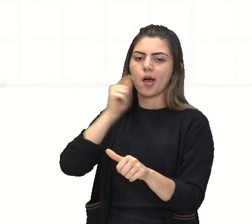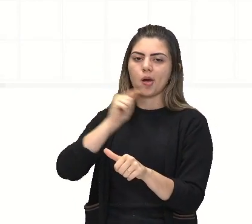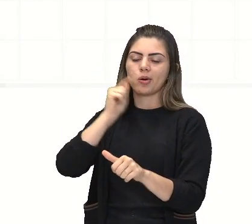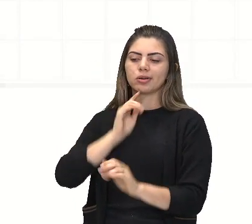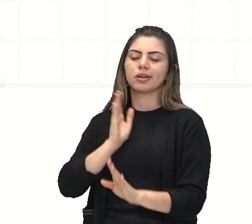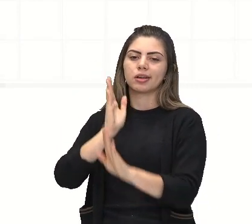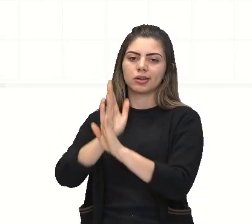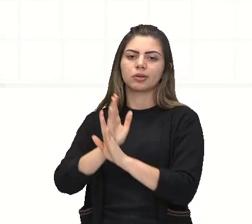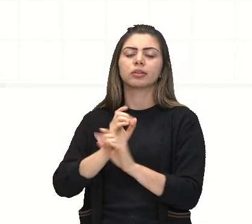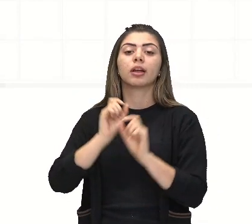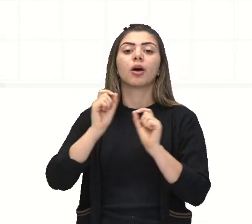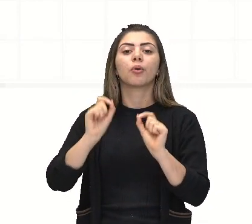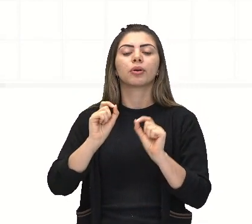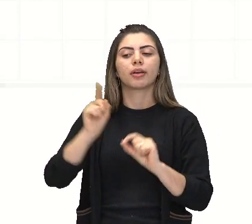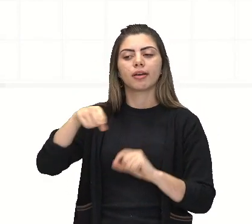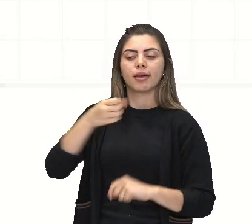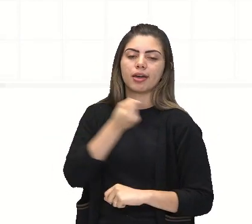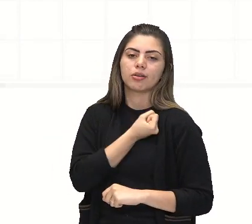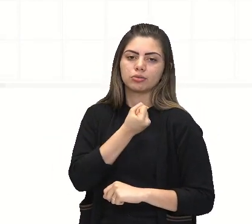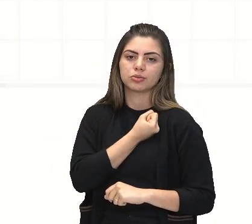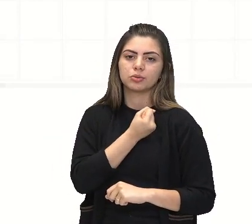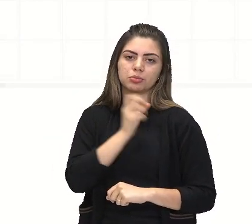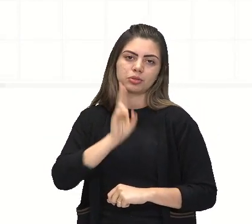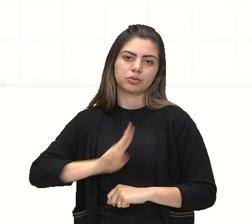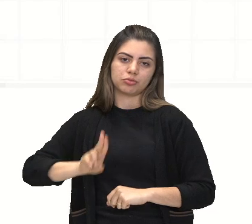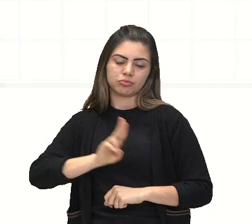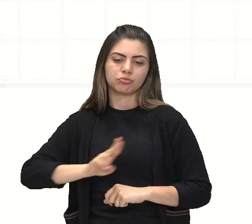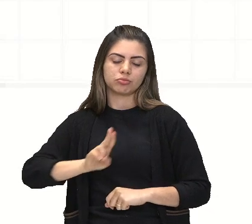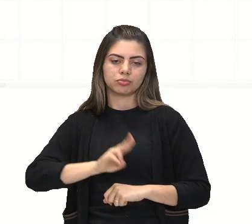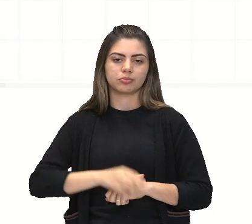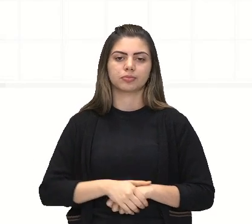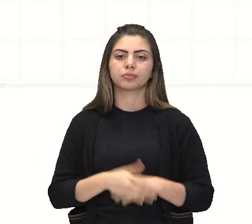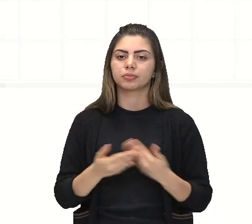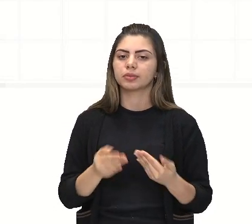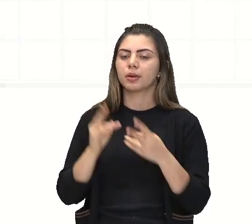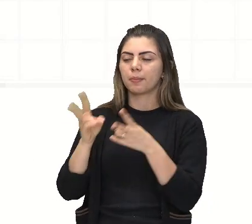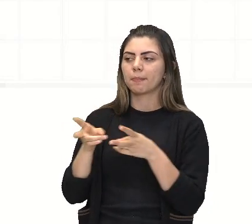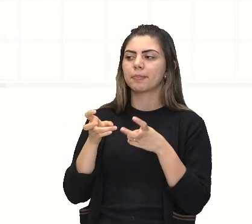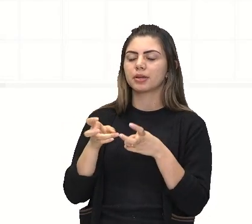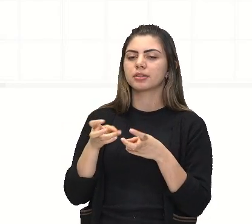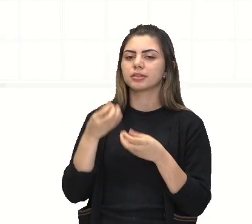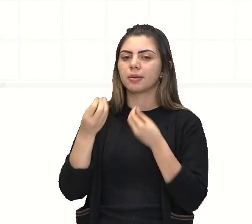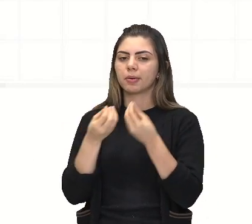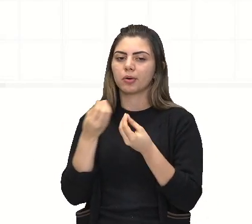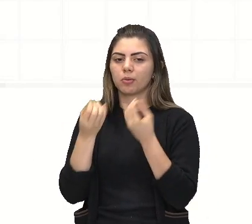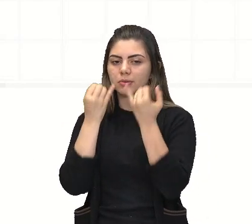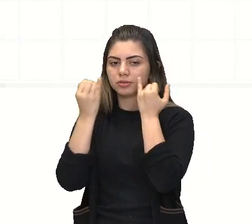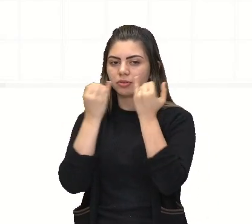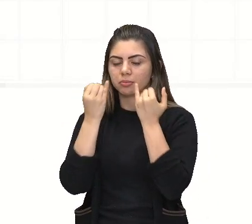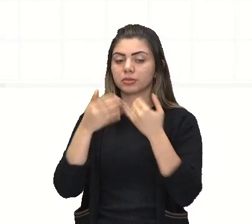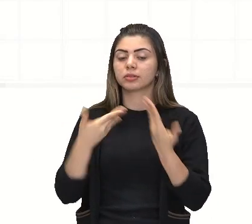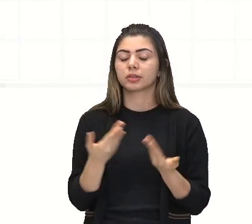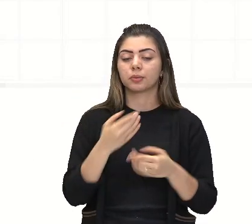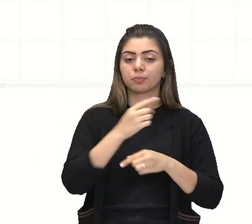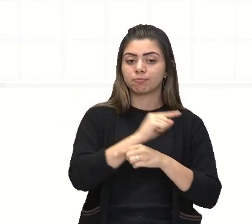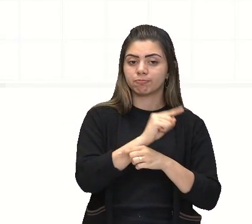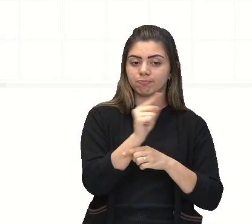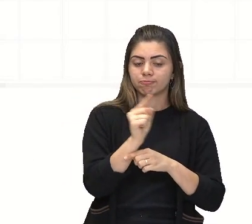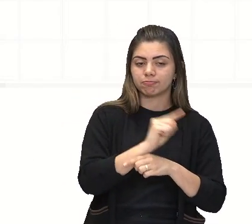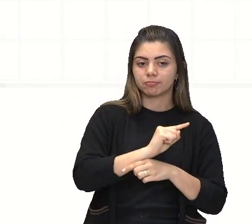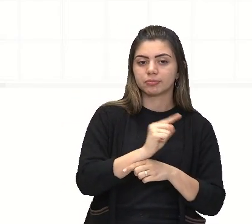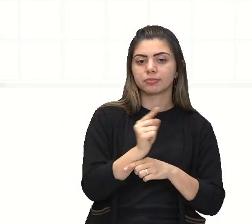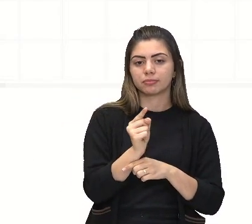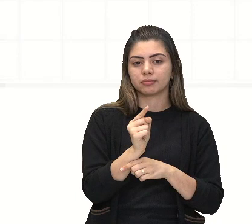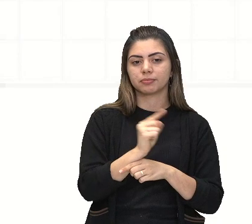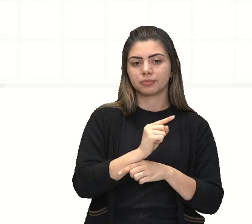As grandezas que você está trabalhando. E vem na situação dizendo, então tá aqui, ó, 60